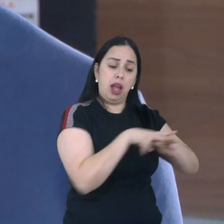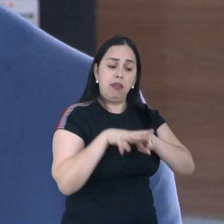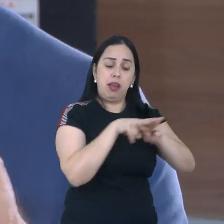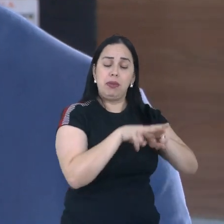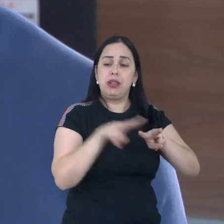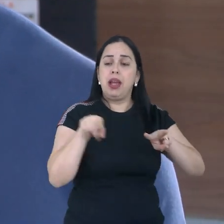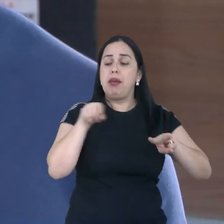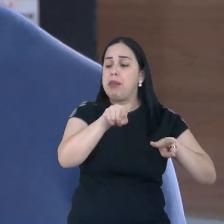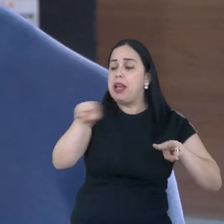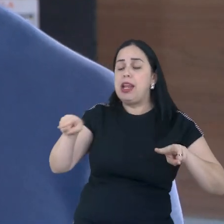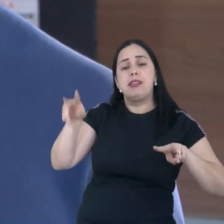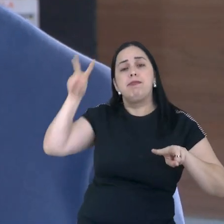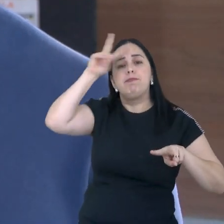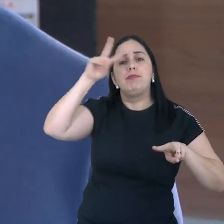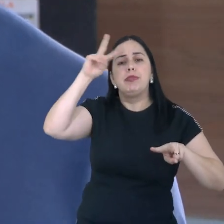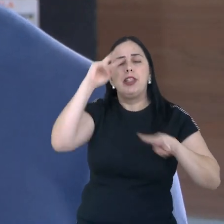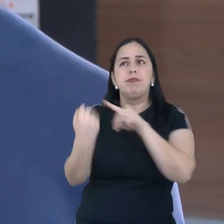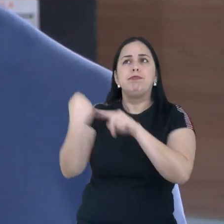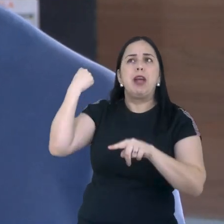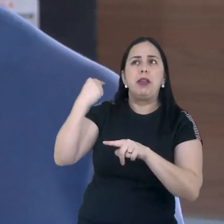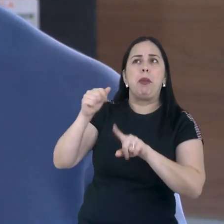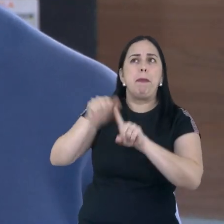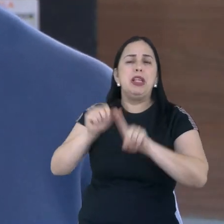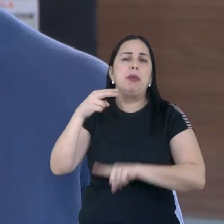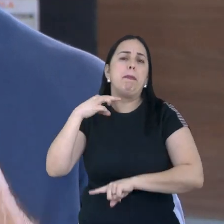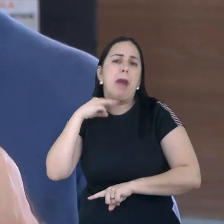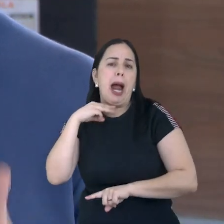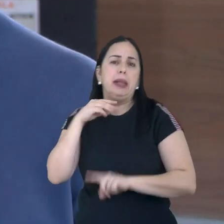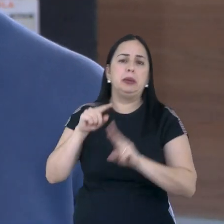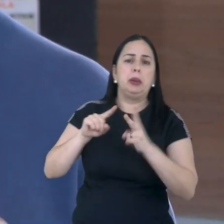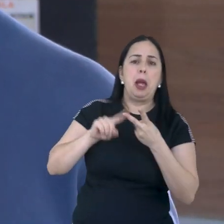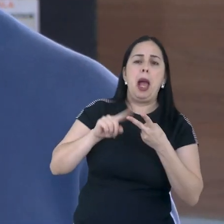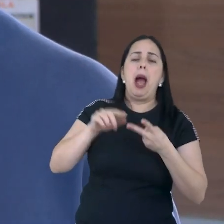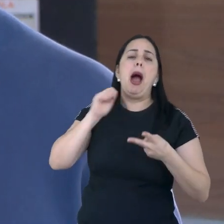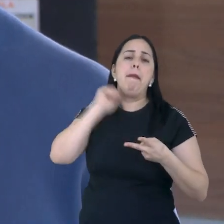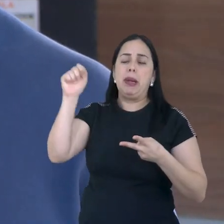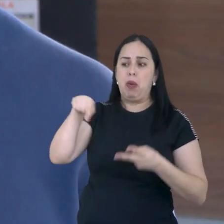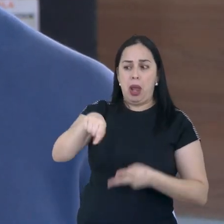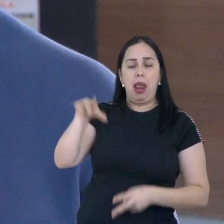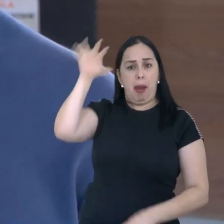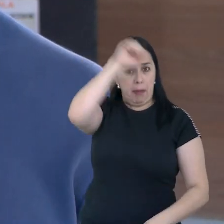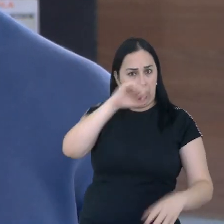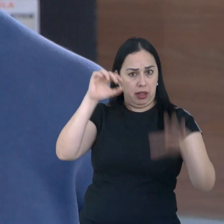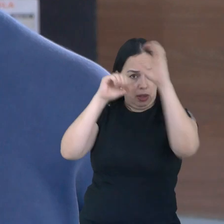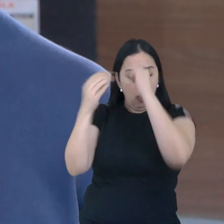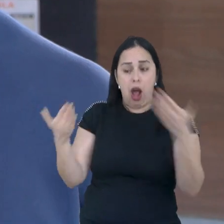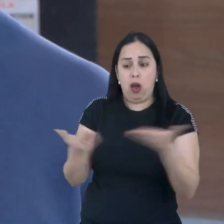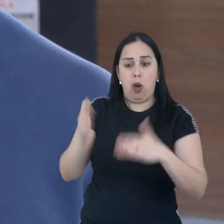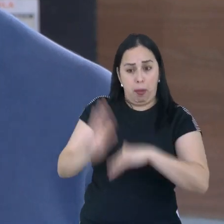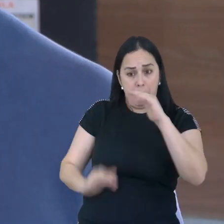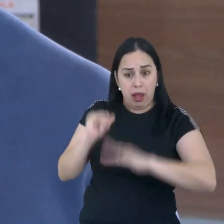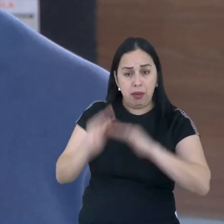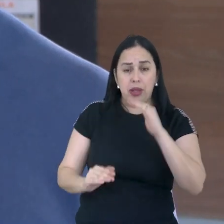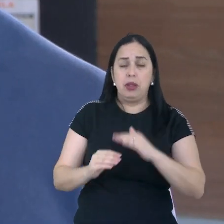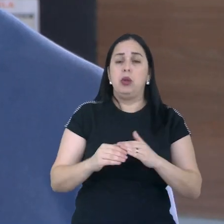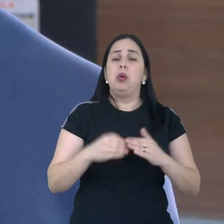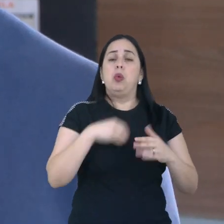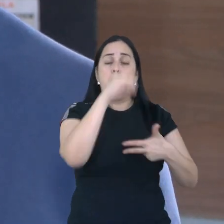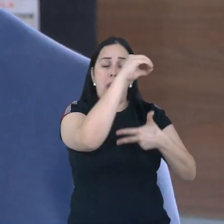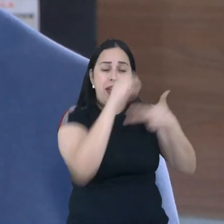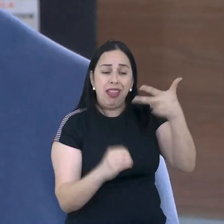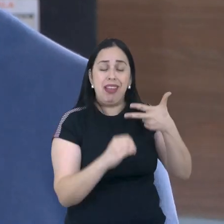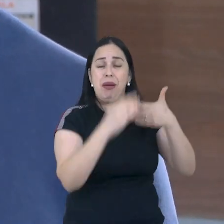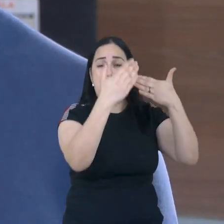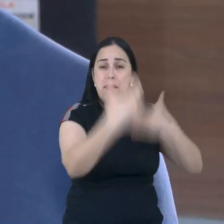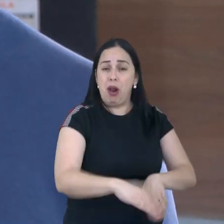verdade a revisão tem esse intuito, né? Resgatar assuntos que de repente ele viu lá em março, abril, maio, ele tem que resgatar. Praticar bastante exercício,